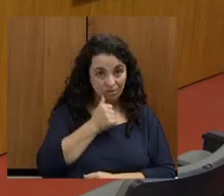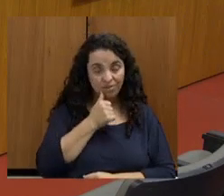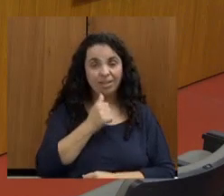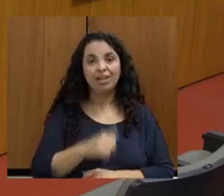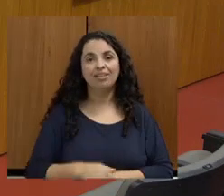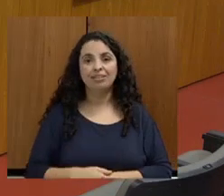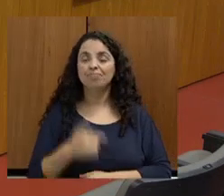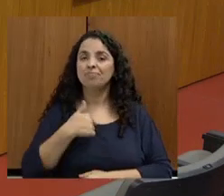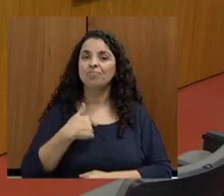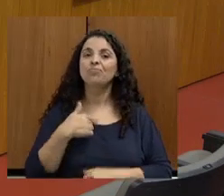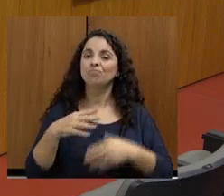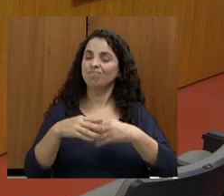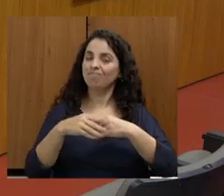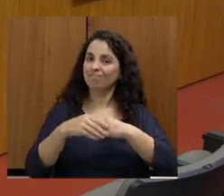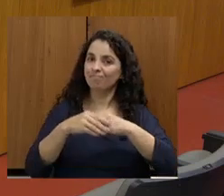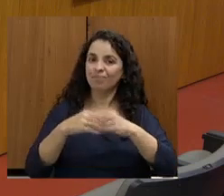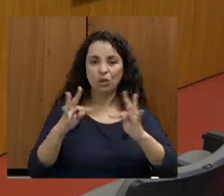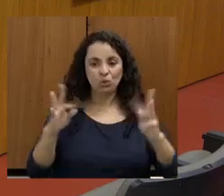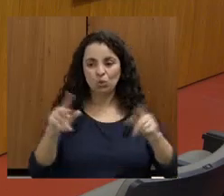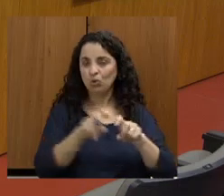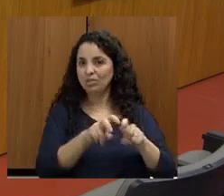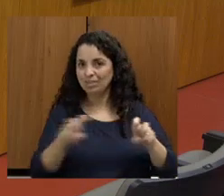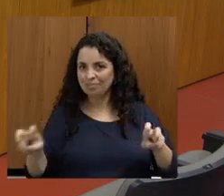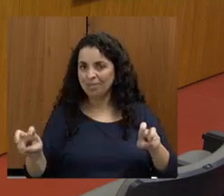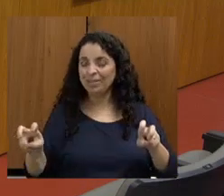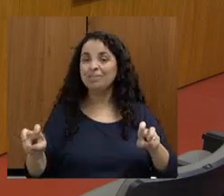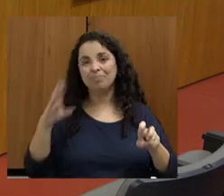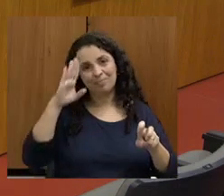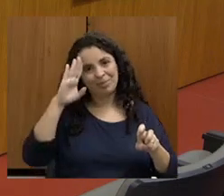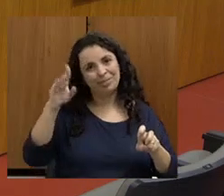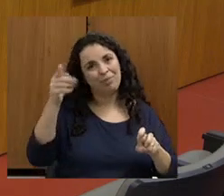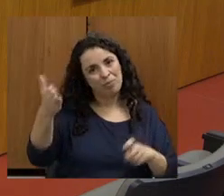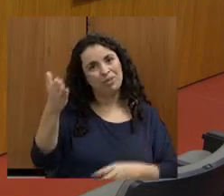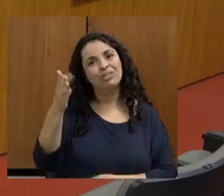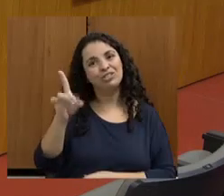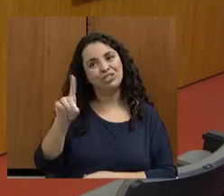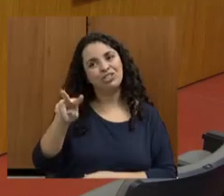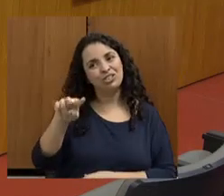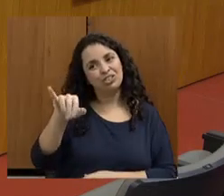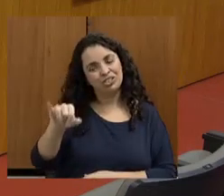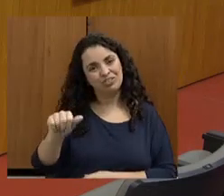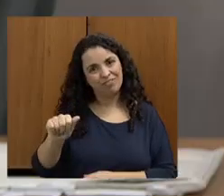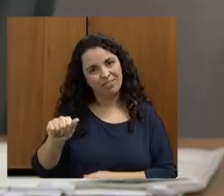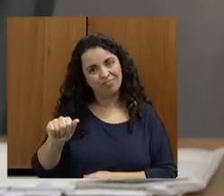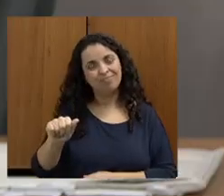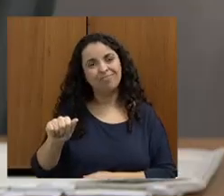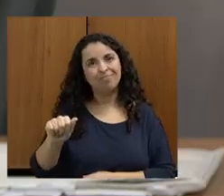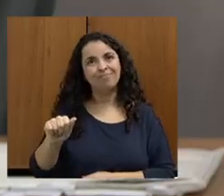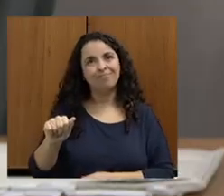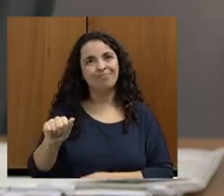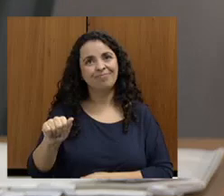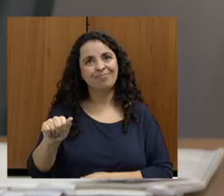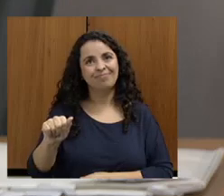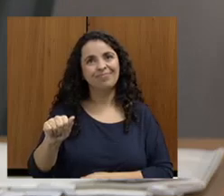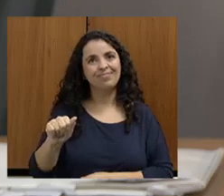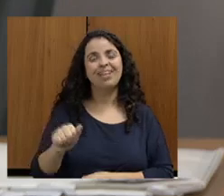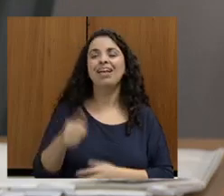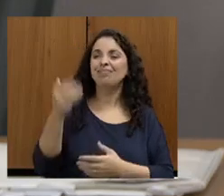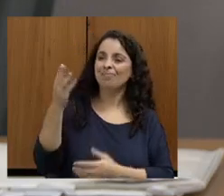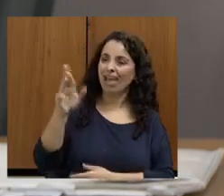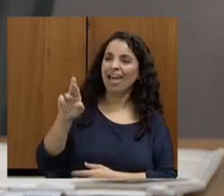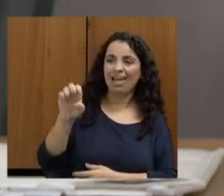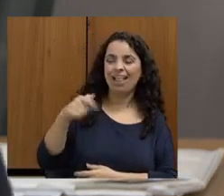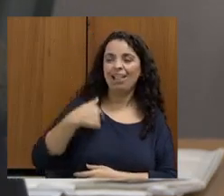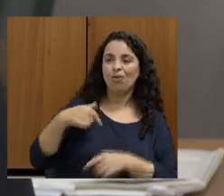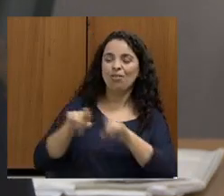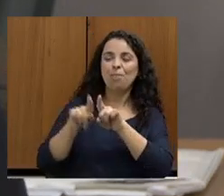Eu cumprimento a todos da mesa, mas principalmente a Diva. Renata, eu estudei no Santo Amarjaquino também.